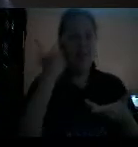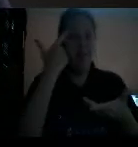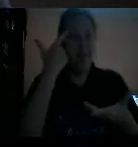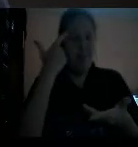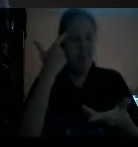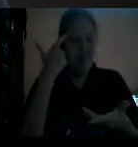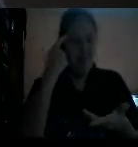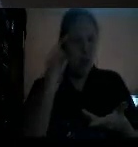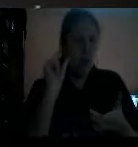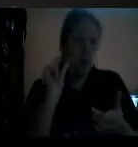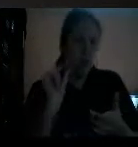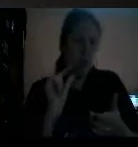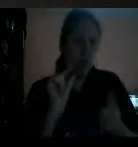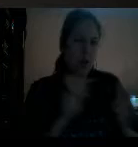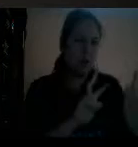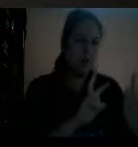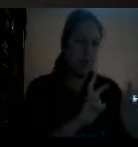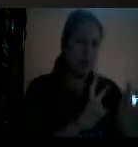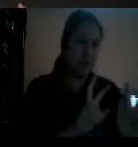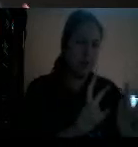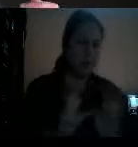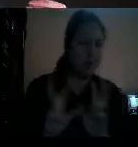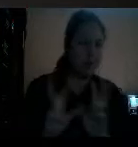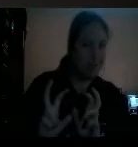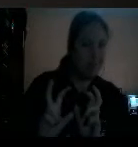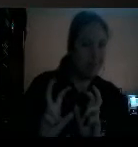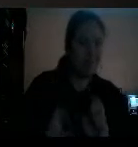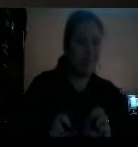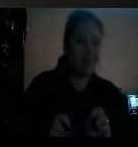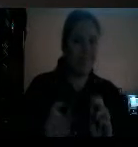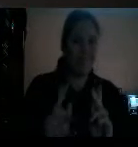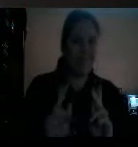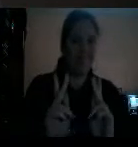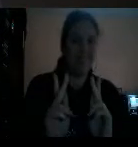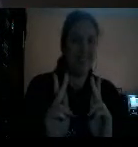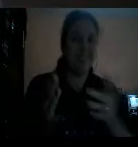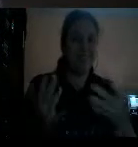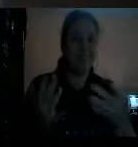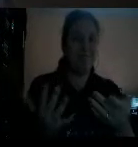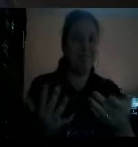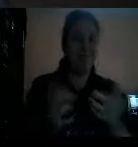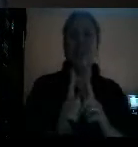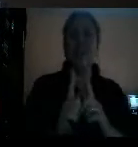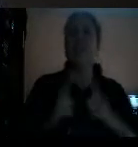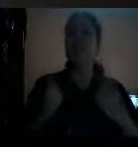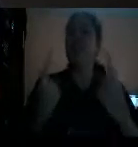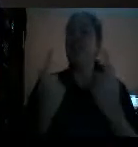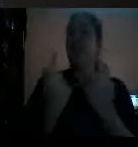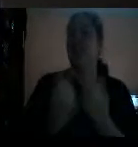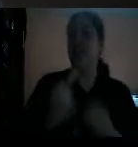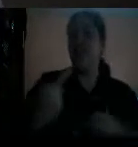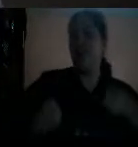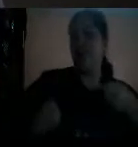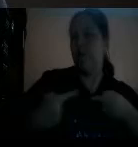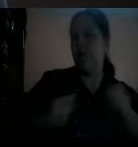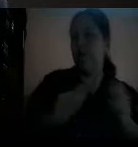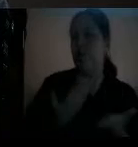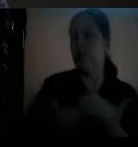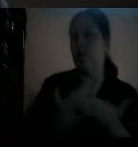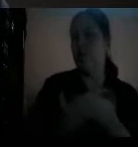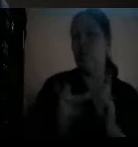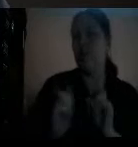matéria. Bora lá? Geografia política é o estudo da geografia sobre os estados. Tá? É aplicar os conceitos